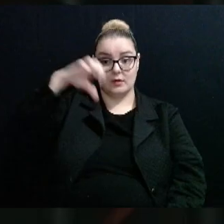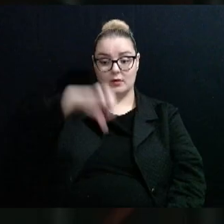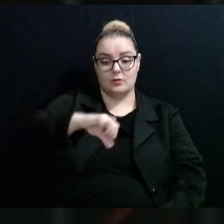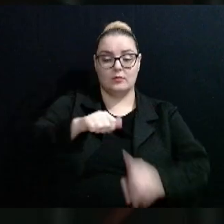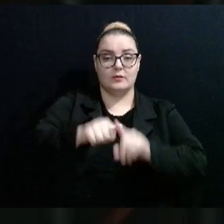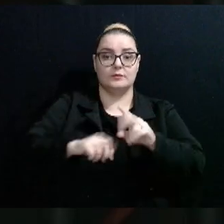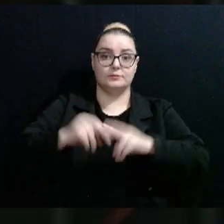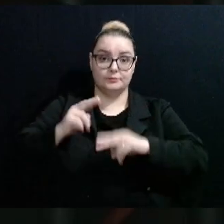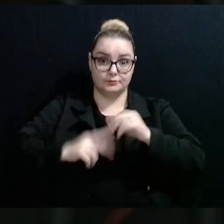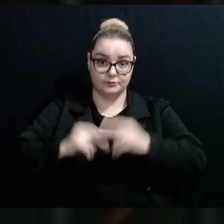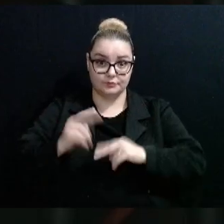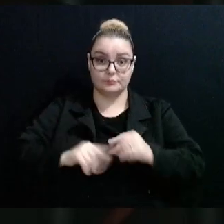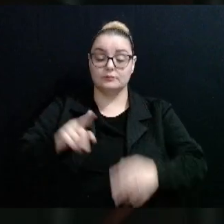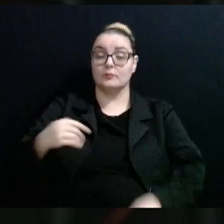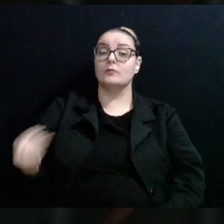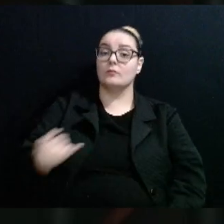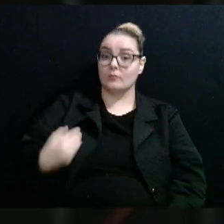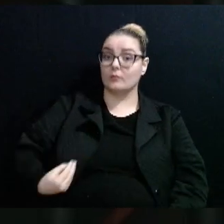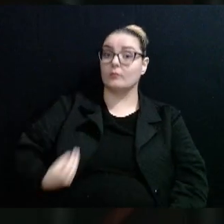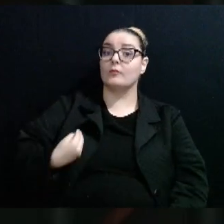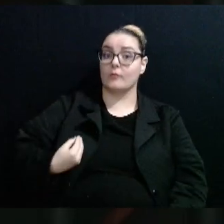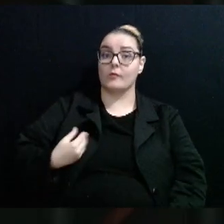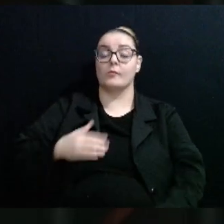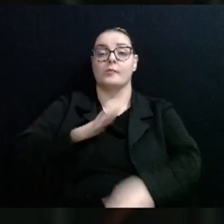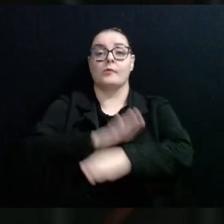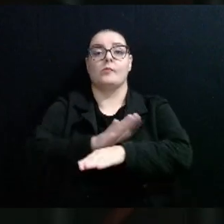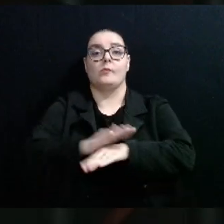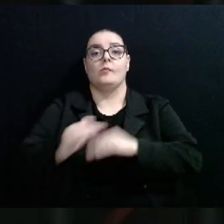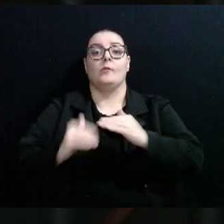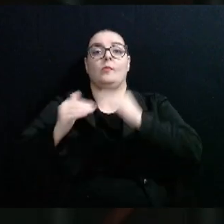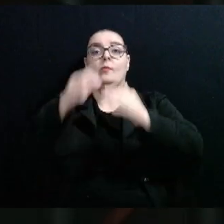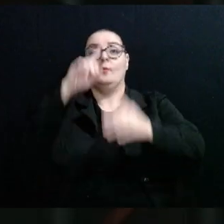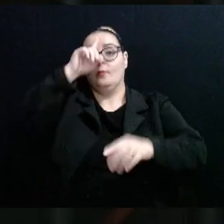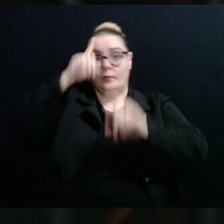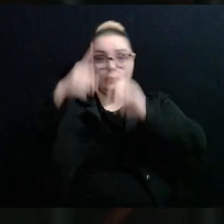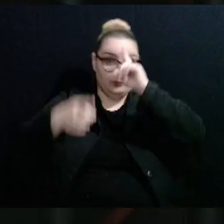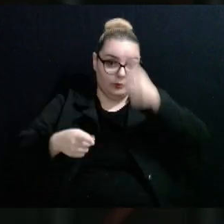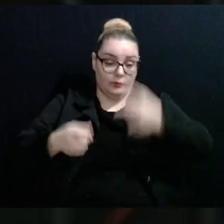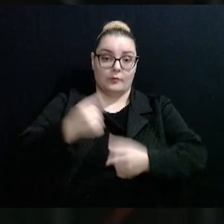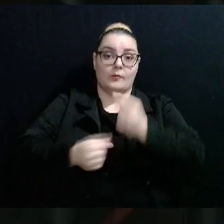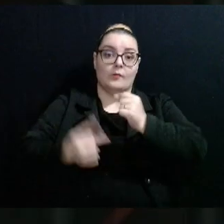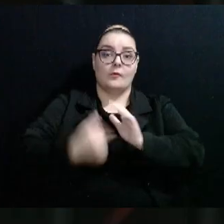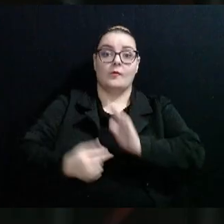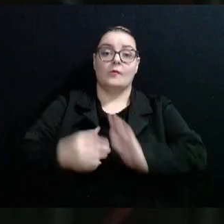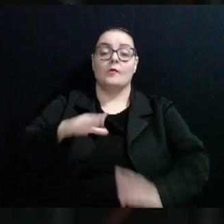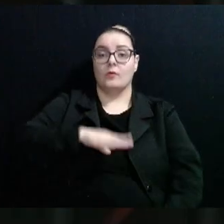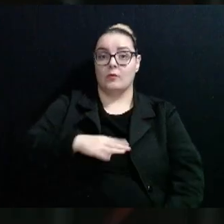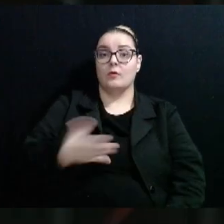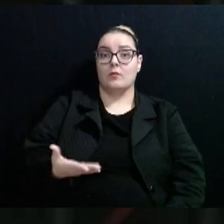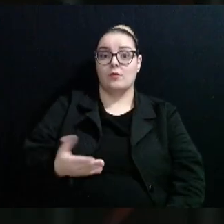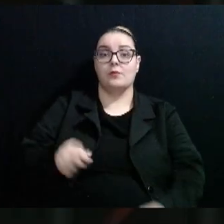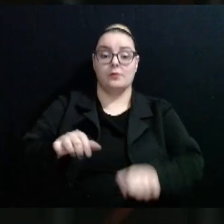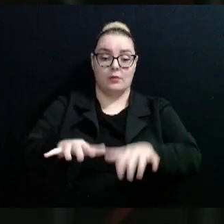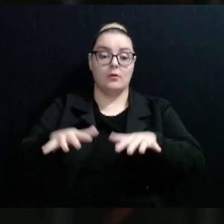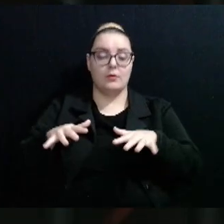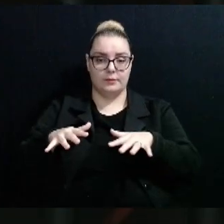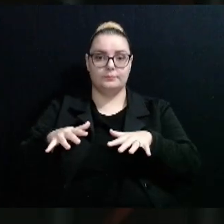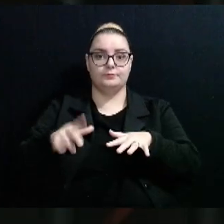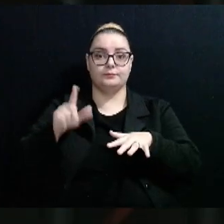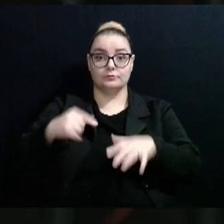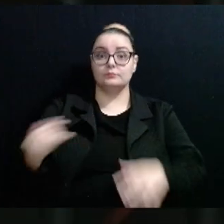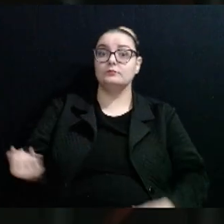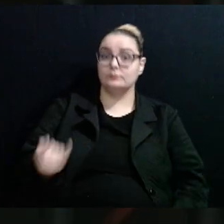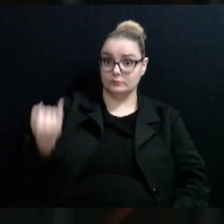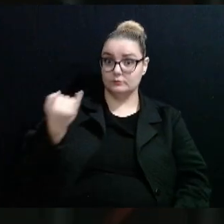é fundamental para ajudar a construir as decisões sobre o orçamento da cidade. Essas audiências são um importante instrumento